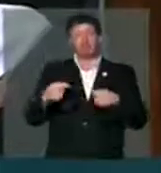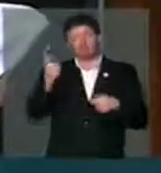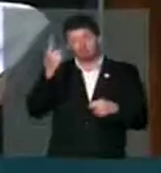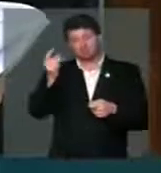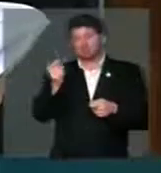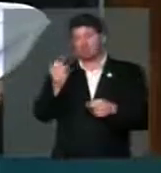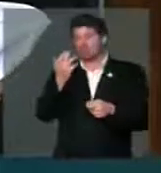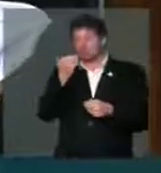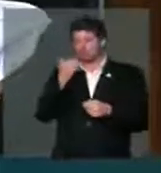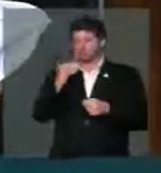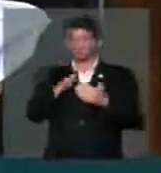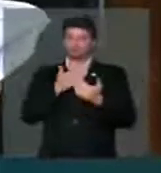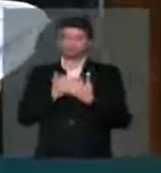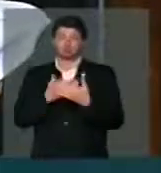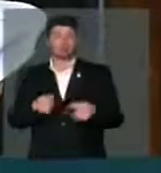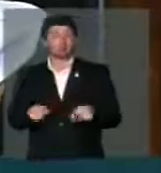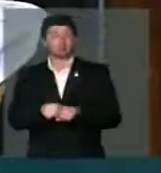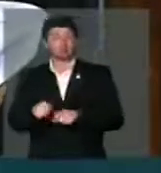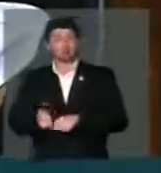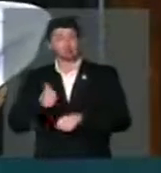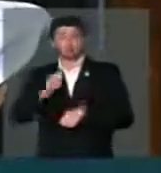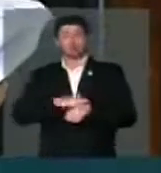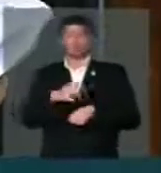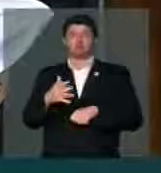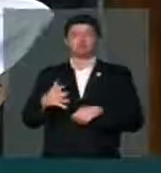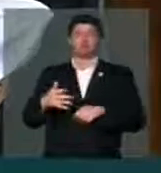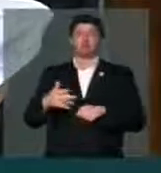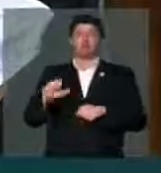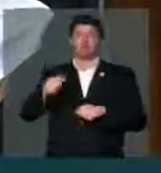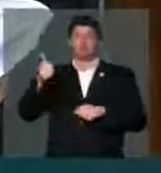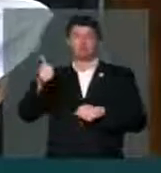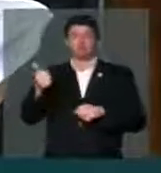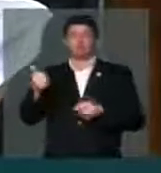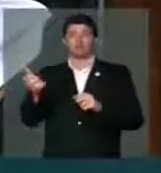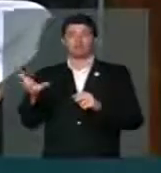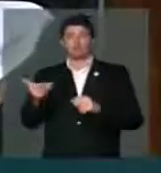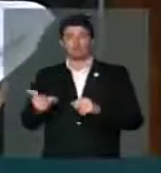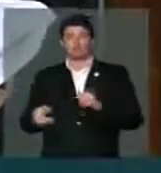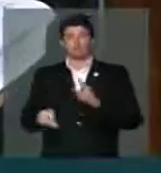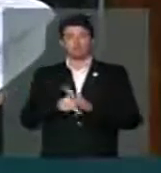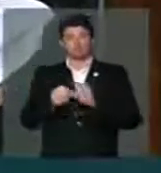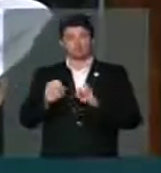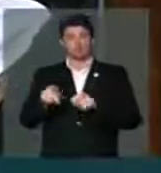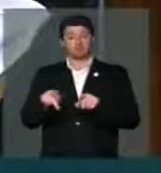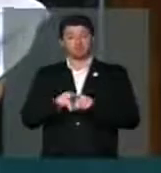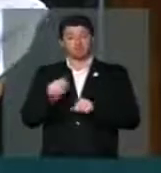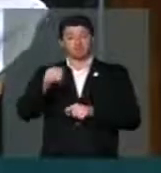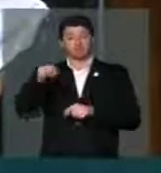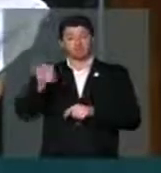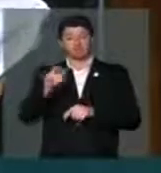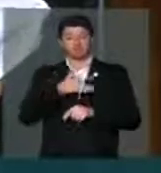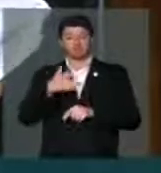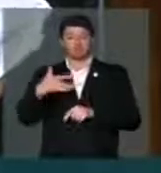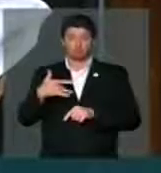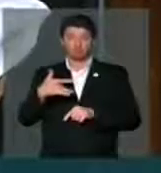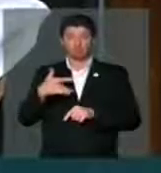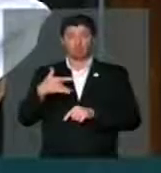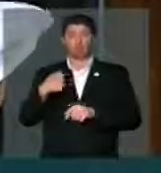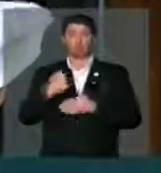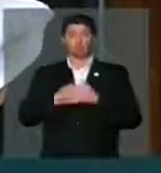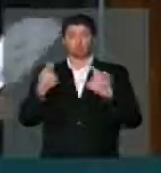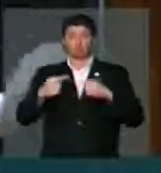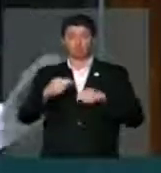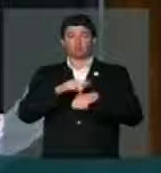merenda escolar e também a melhoria da qualidade do ensino. E a revisão do piso salarial dos agentes comunitários de saúde e agentes de